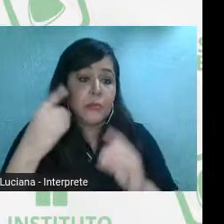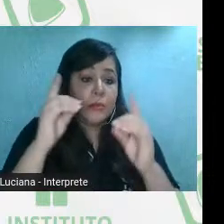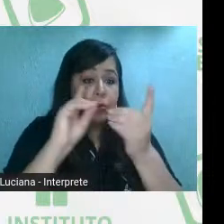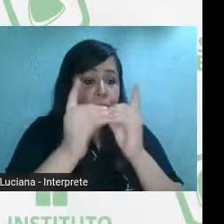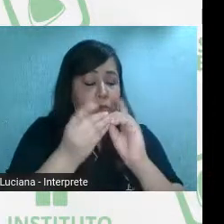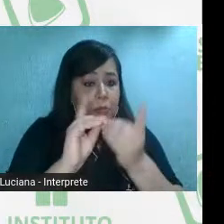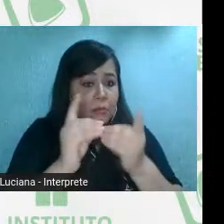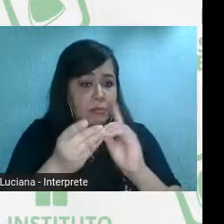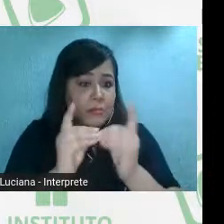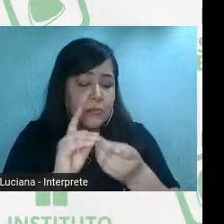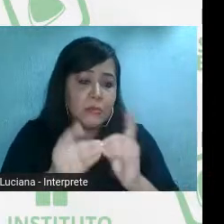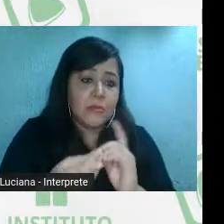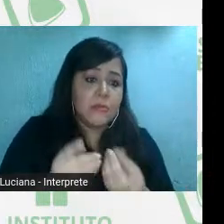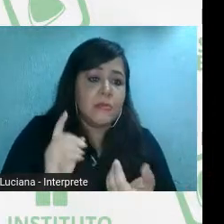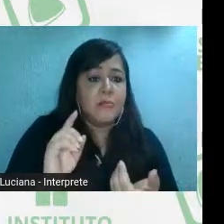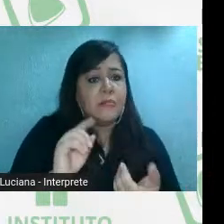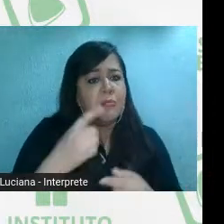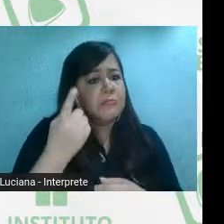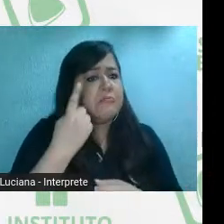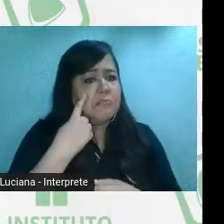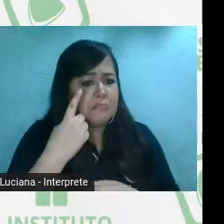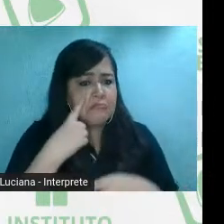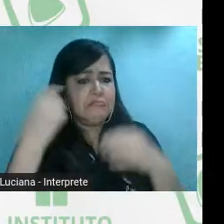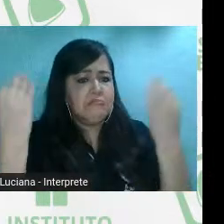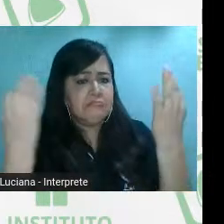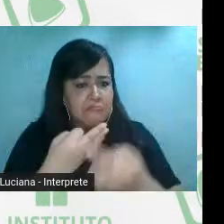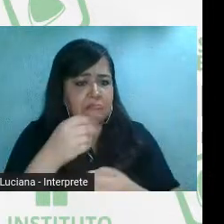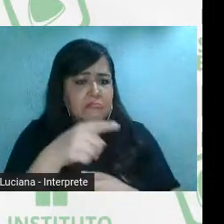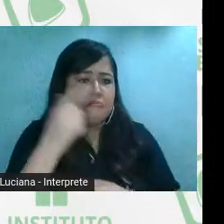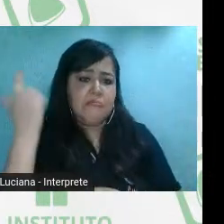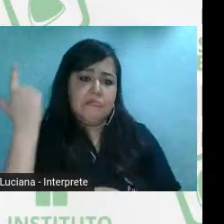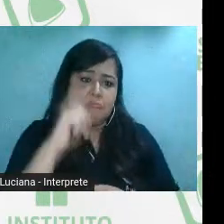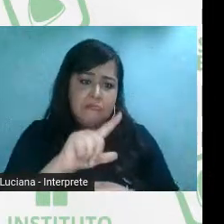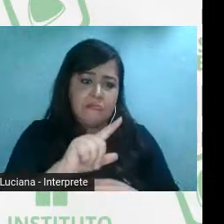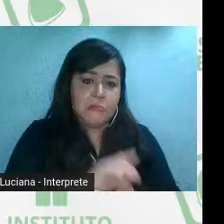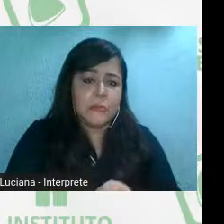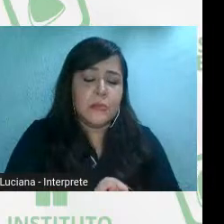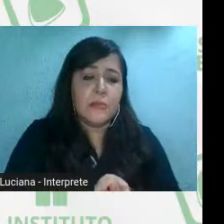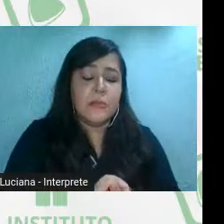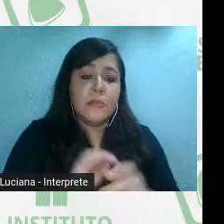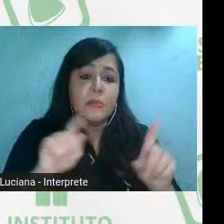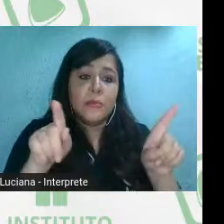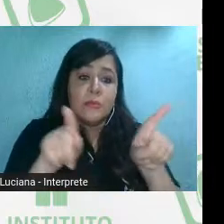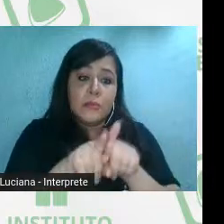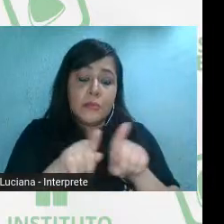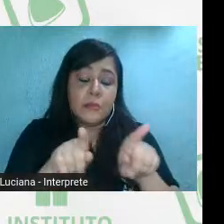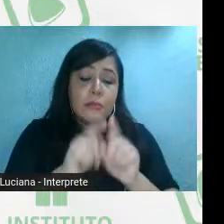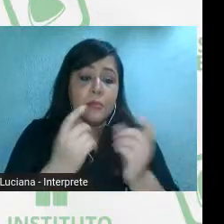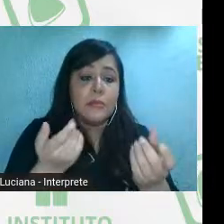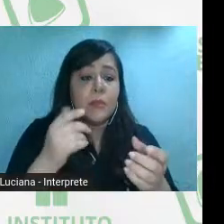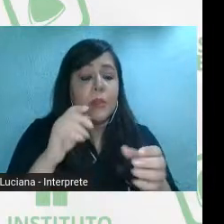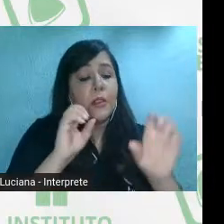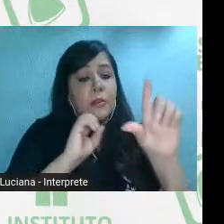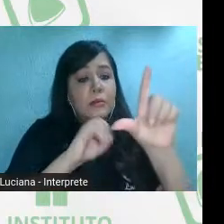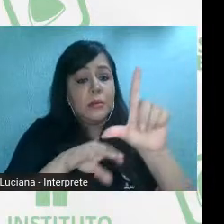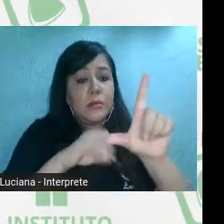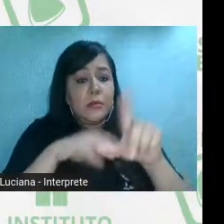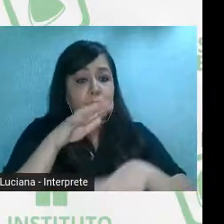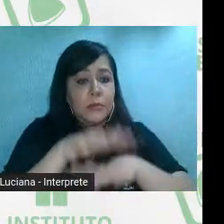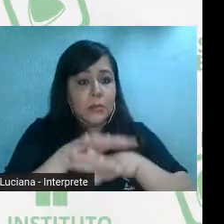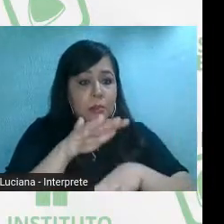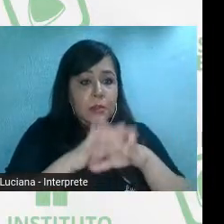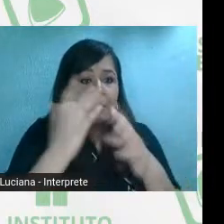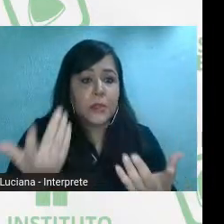curso de licenciatura em matemática, é essencial que o docente aprenda a utilizar as